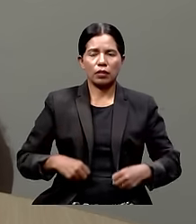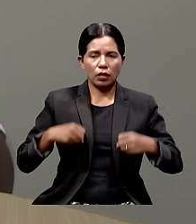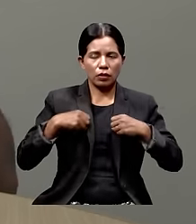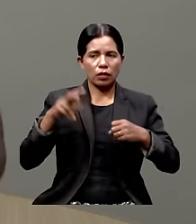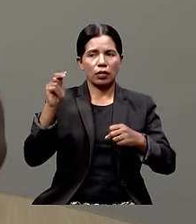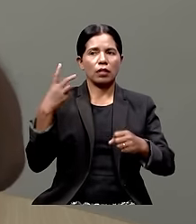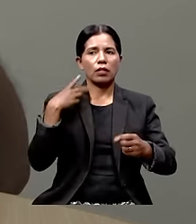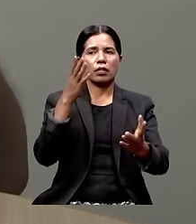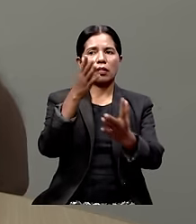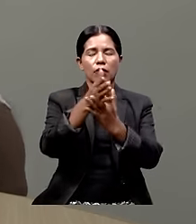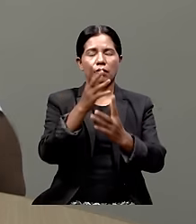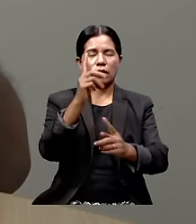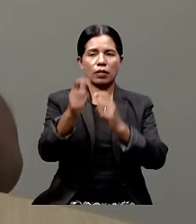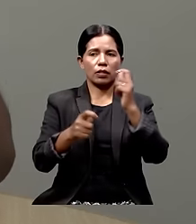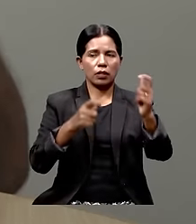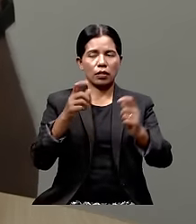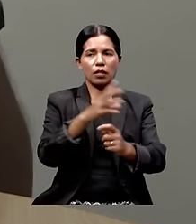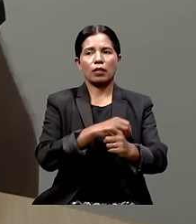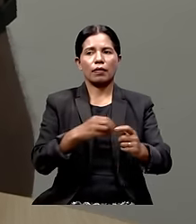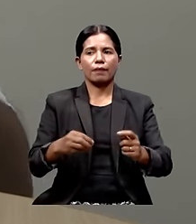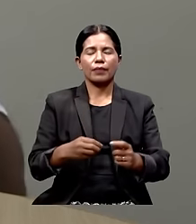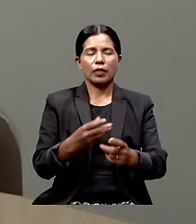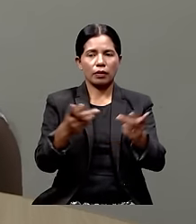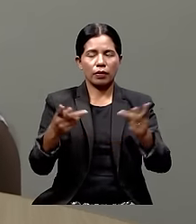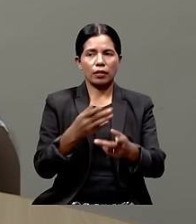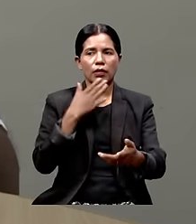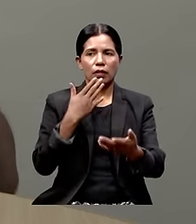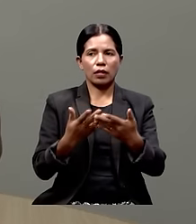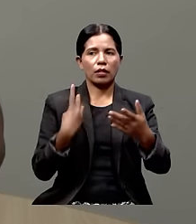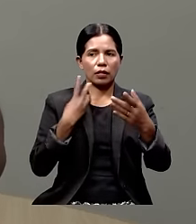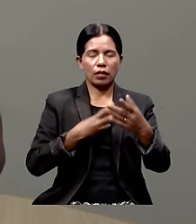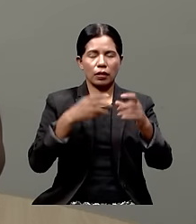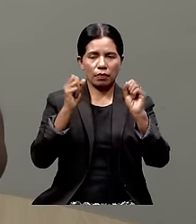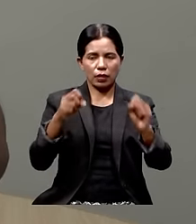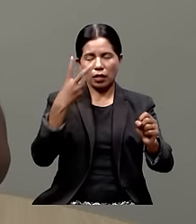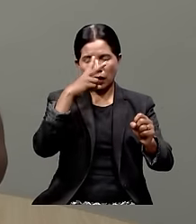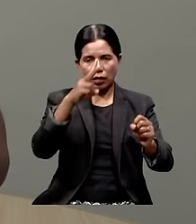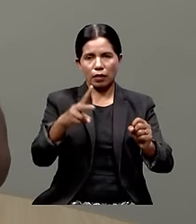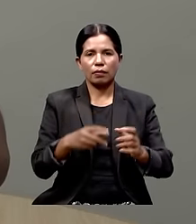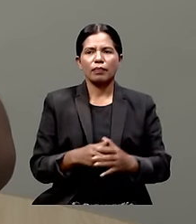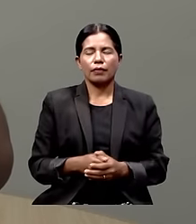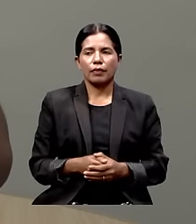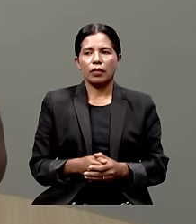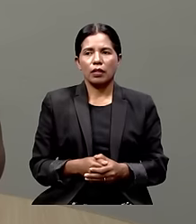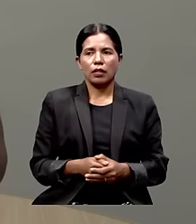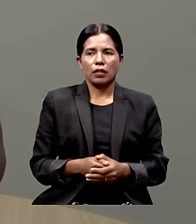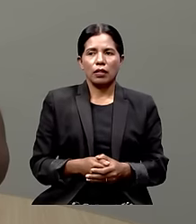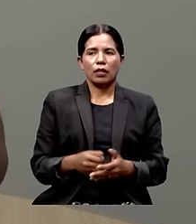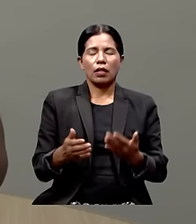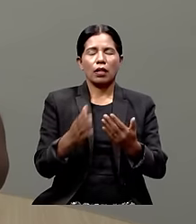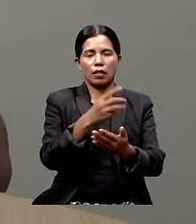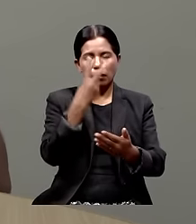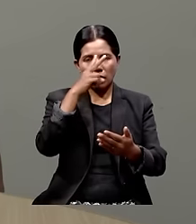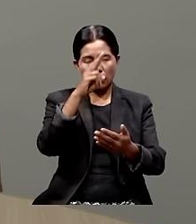esta tamanha digital, tamanha 3-4 meses, se não é para ir pela área ou na parte fácil, por exemplo, o diagnóstico